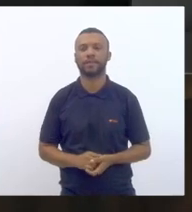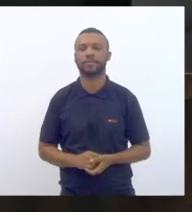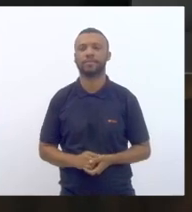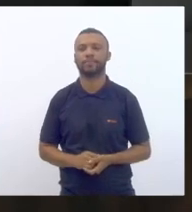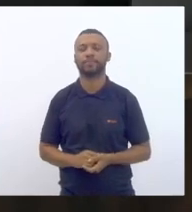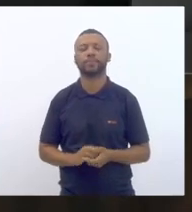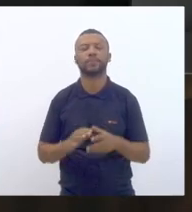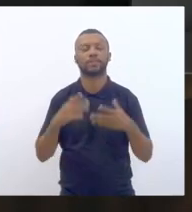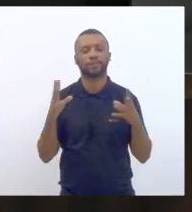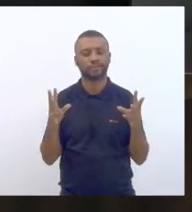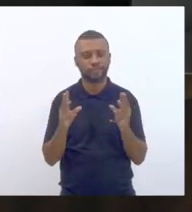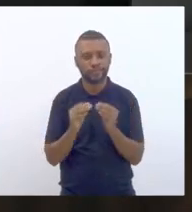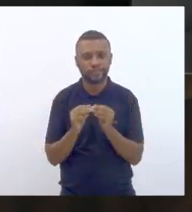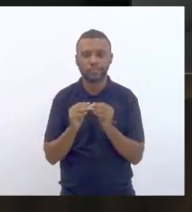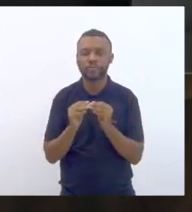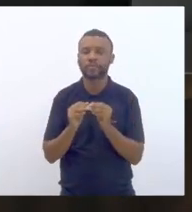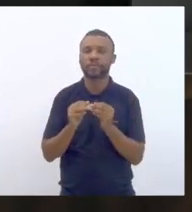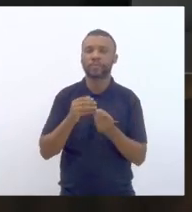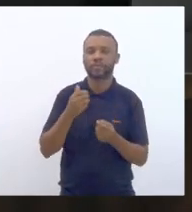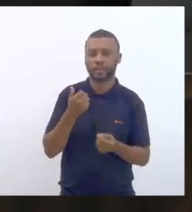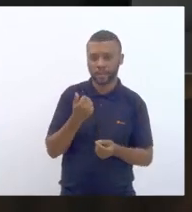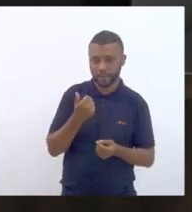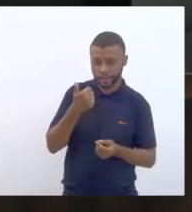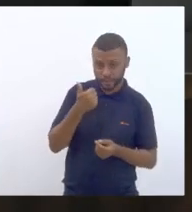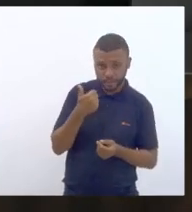Então, ficamos o 13º.